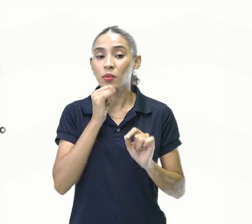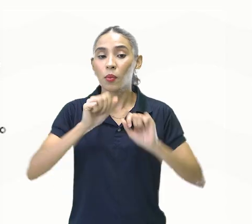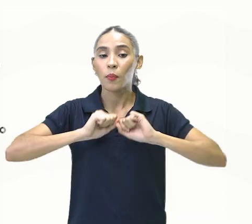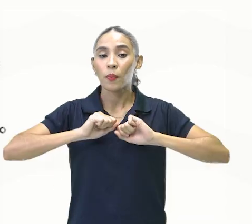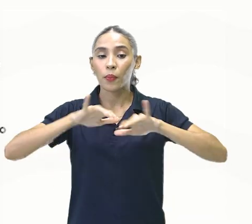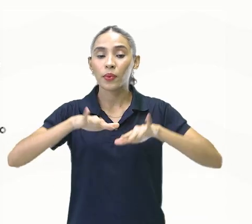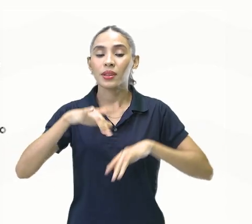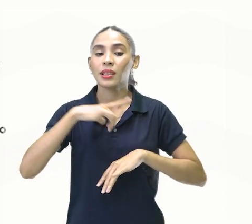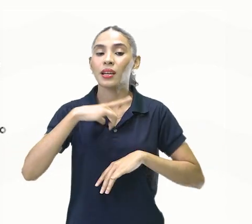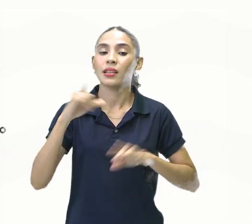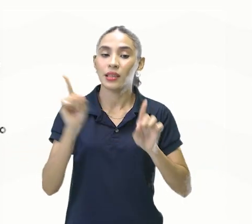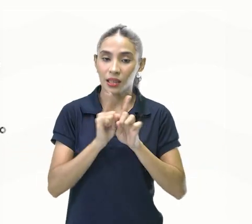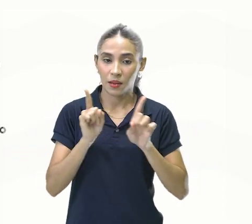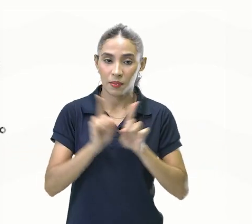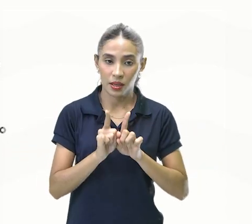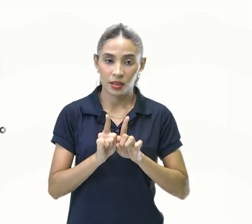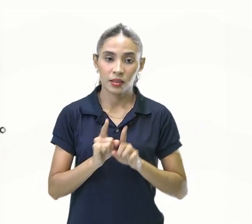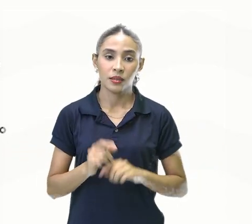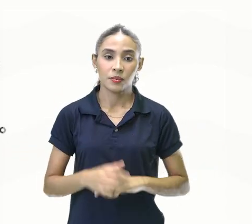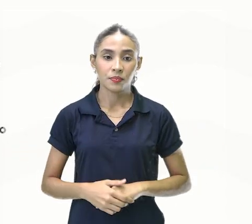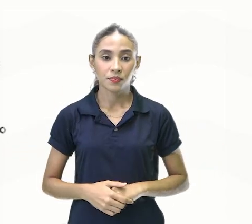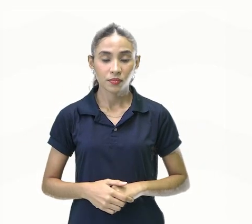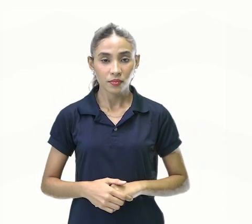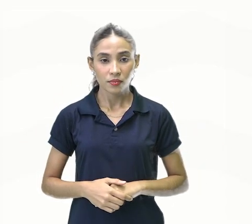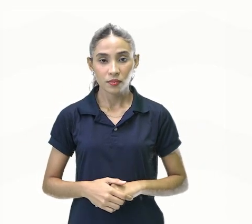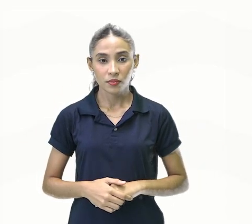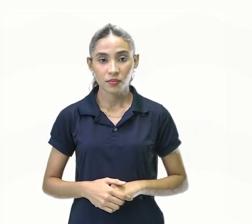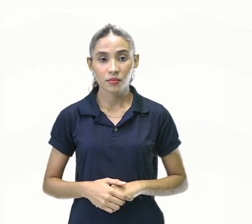emissões, nós temos aí também